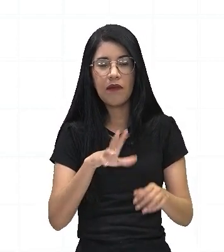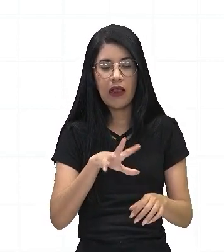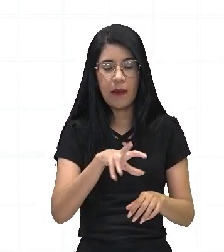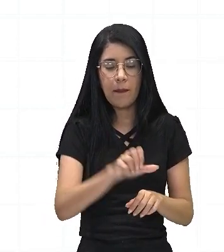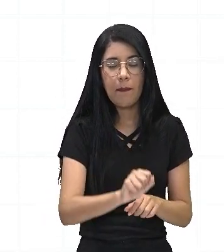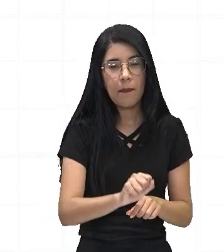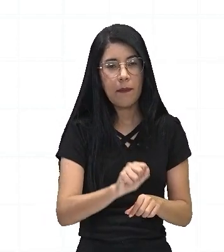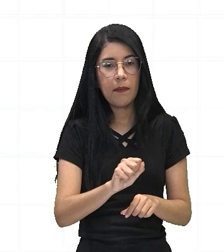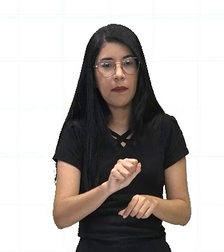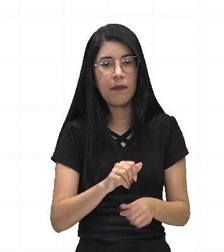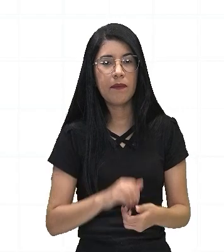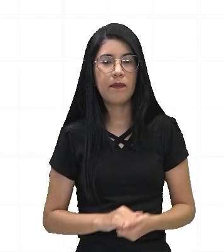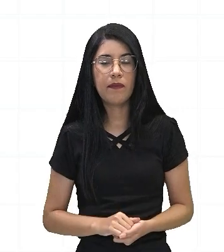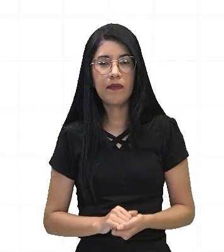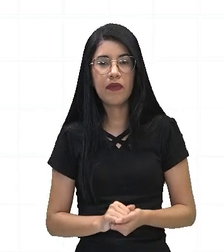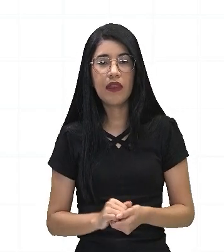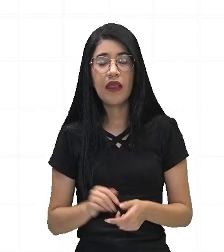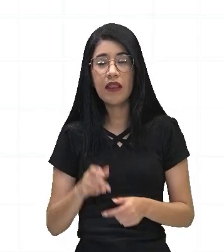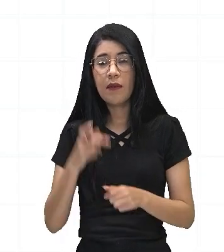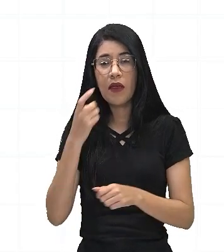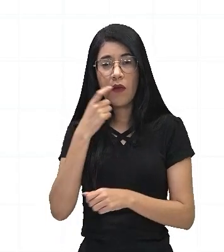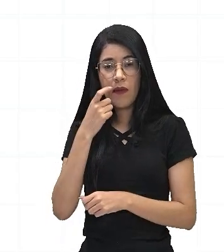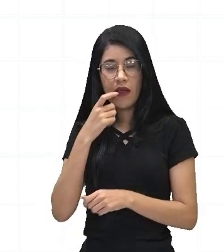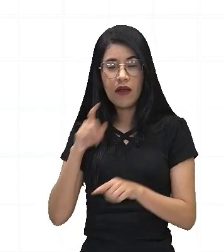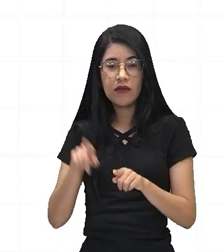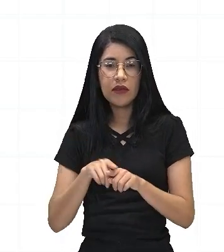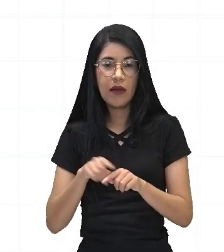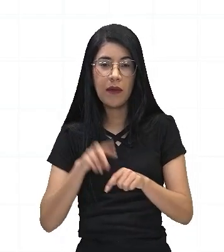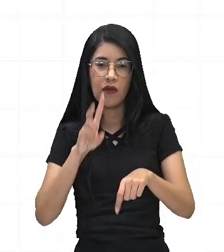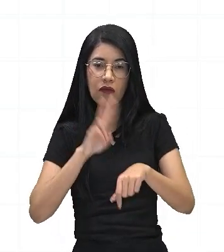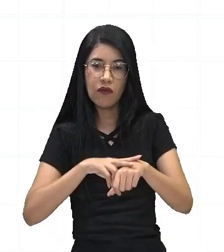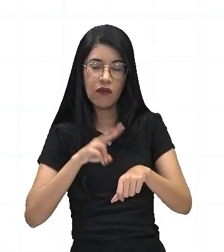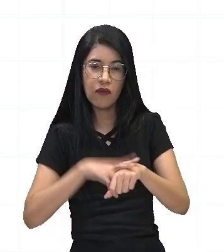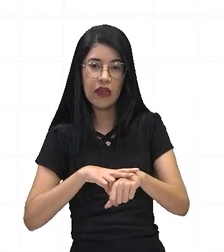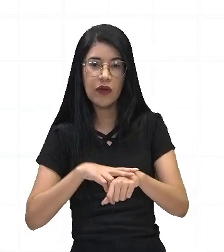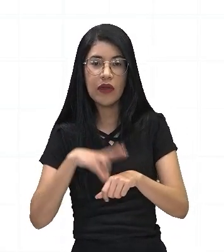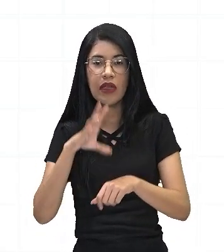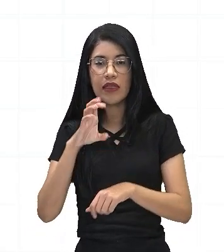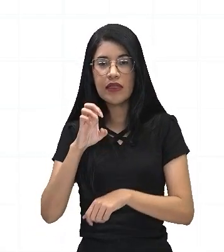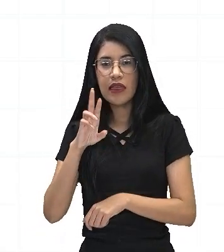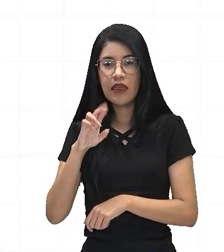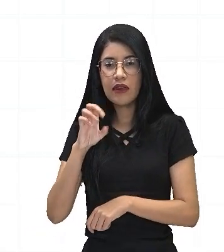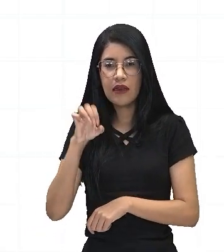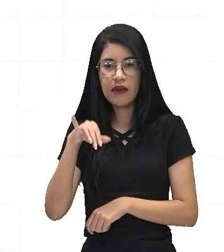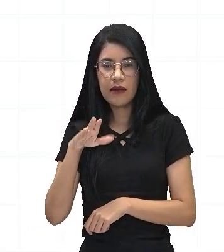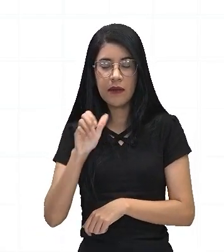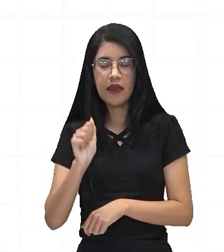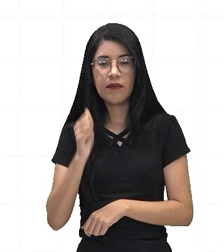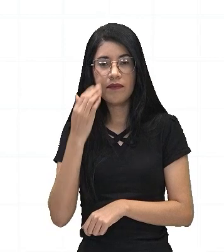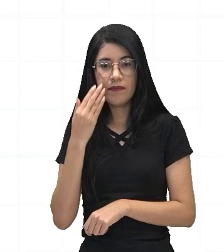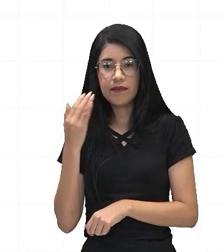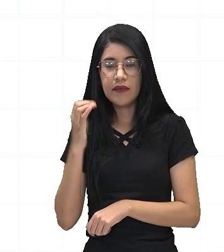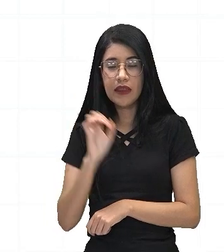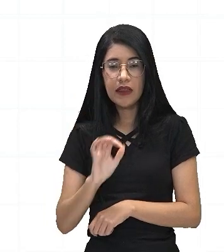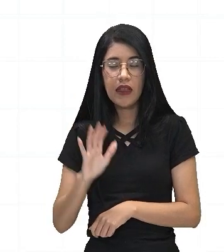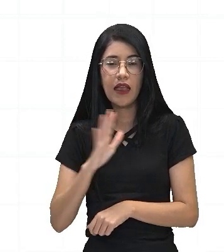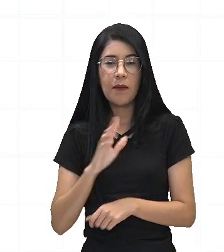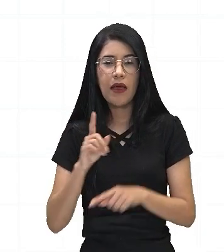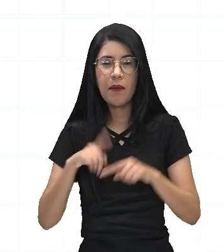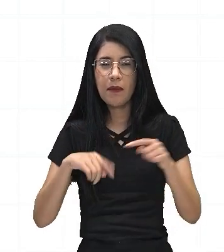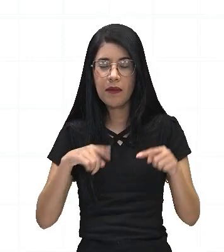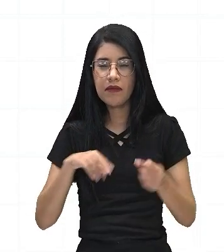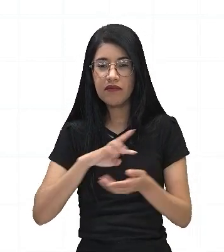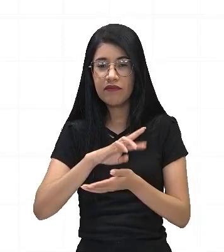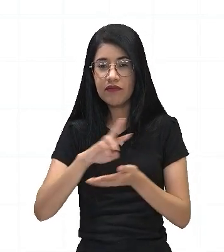O plástico, como nós comentamos também, o vidro e a cerâmica, né? A cerâmica é representada nessa imagem por alguns utensílios,